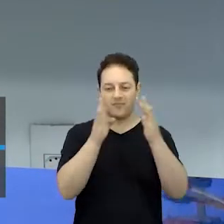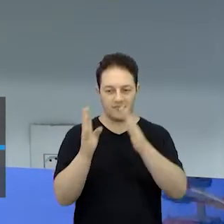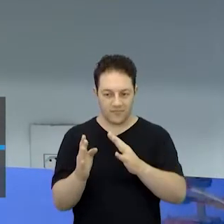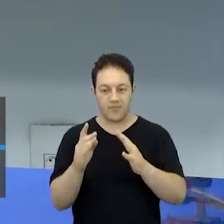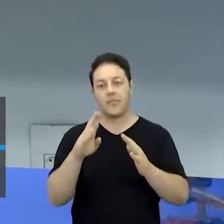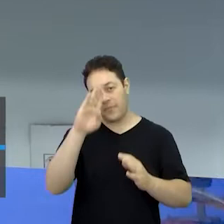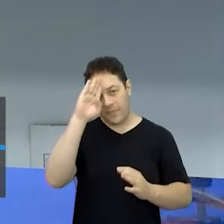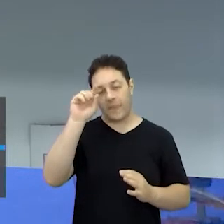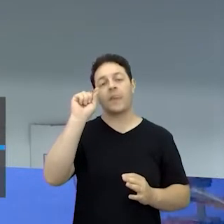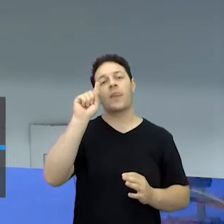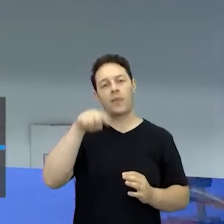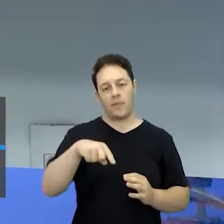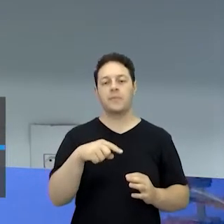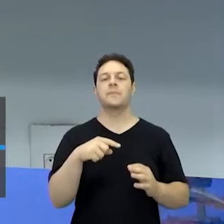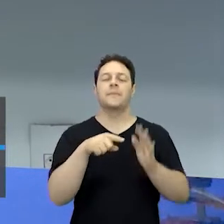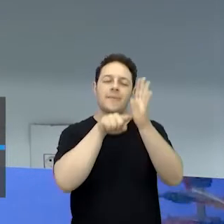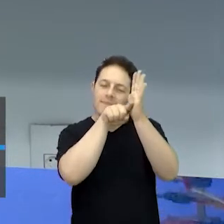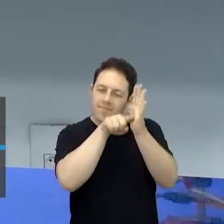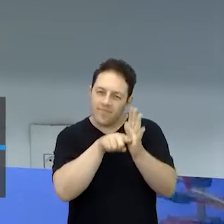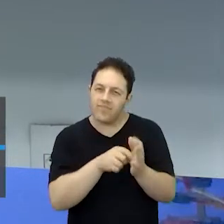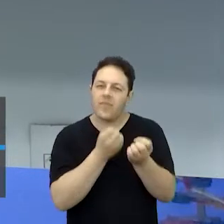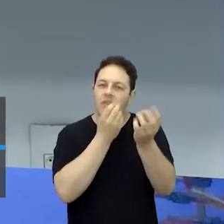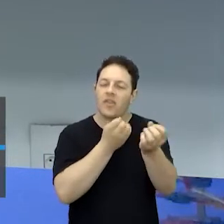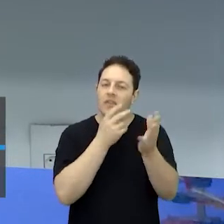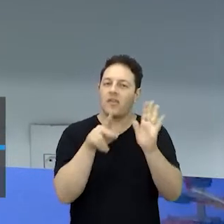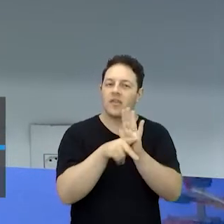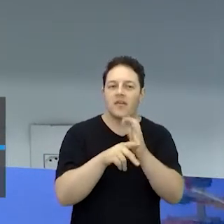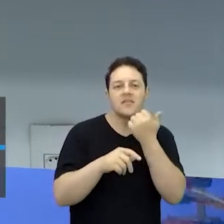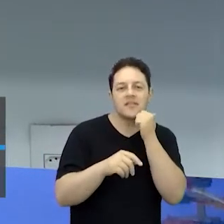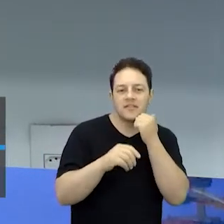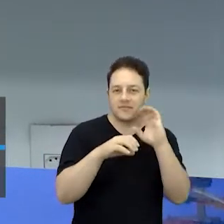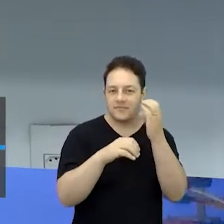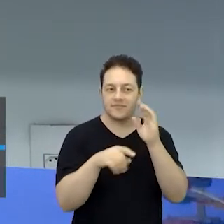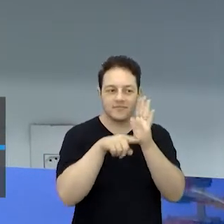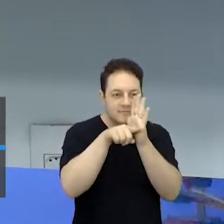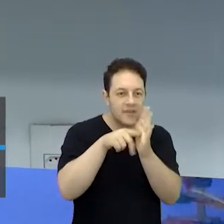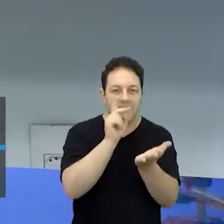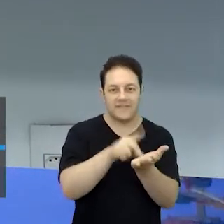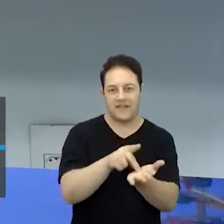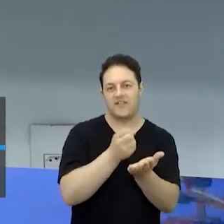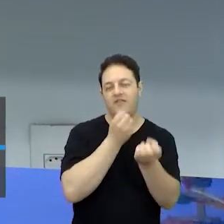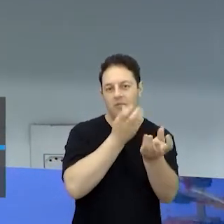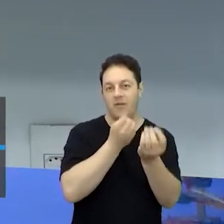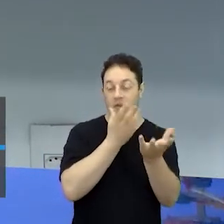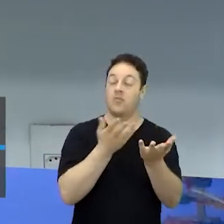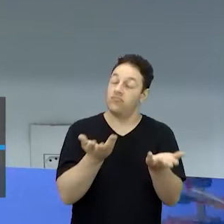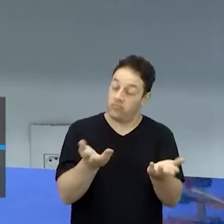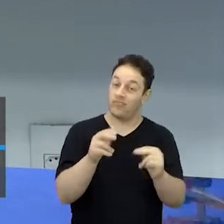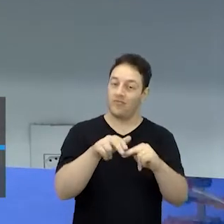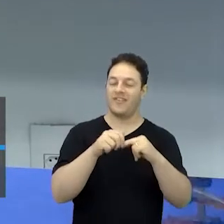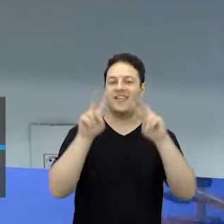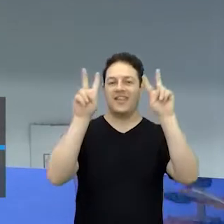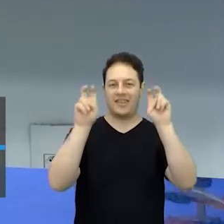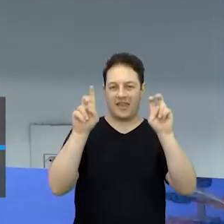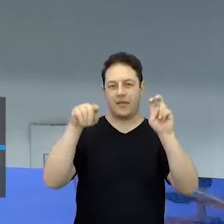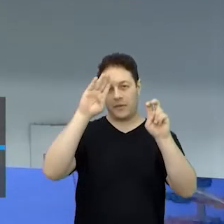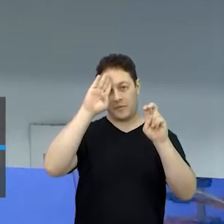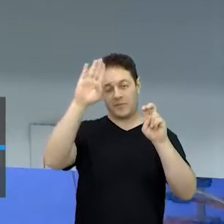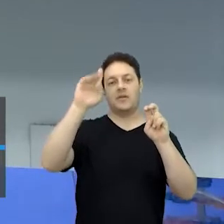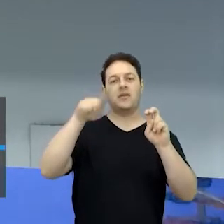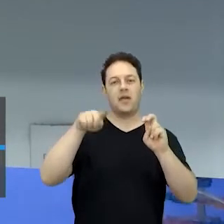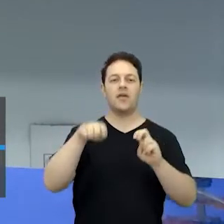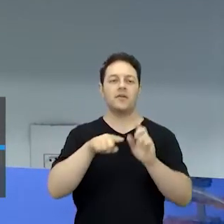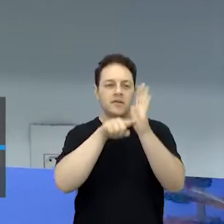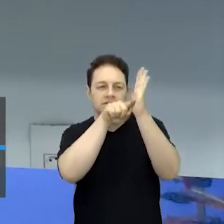vai ter como base a questão da investigação científica por isso também a gente selecionou o tema o eixo estruturante